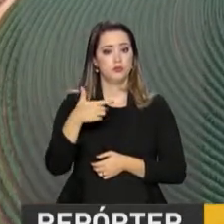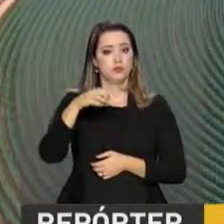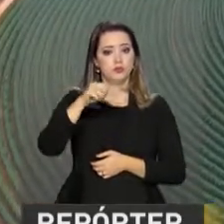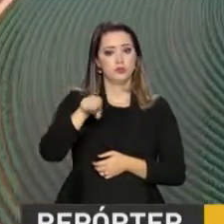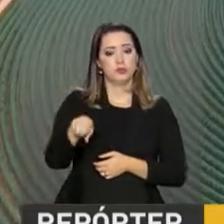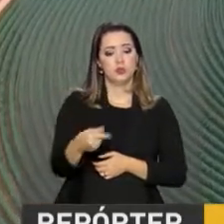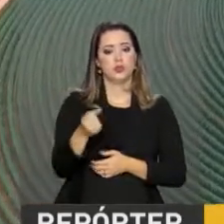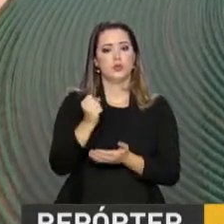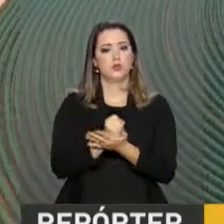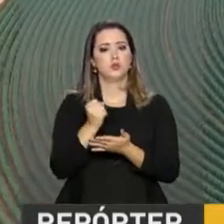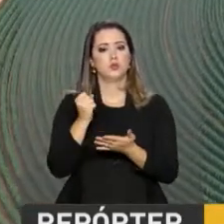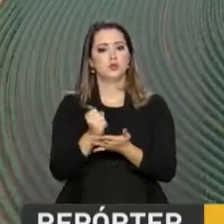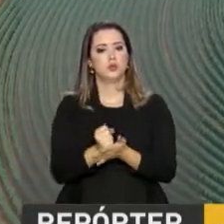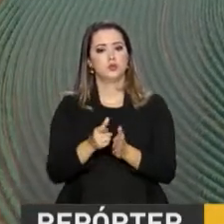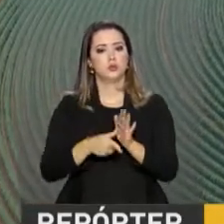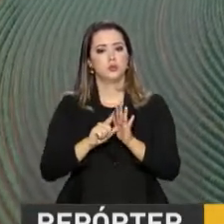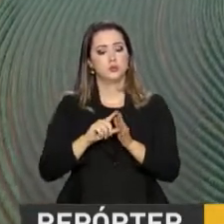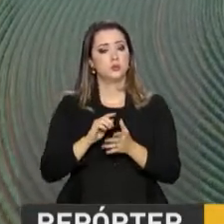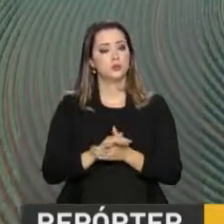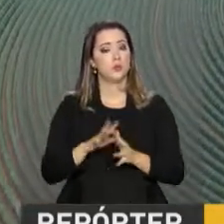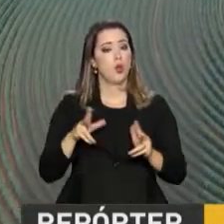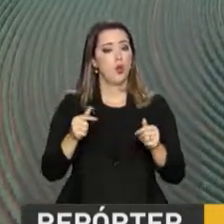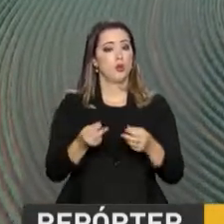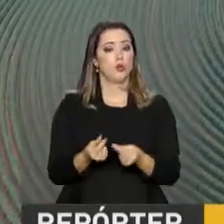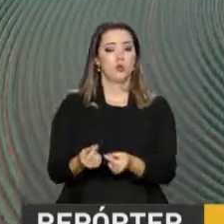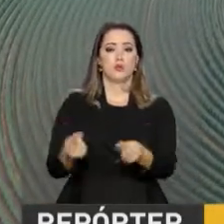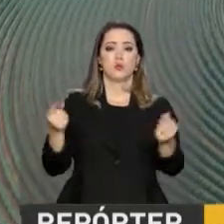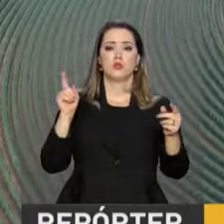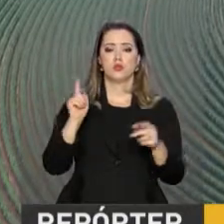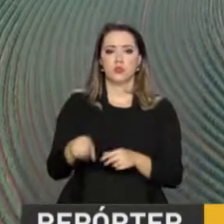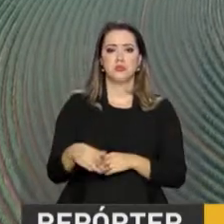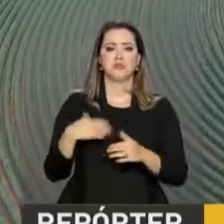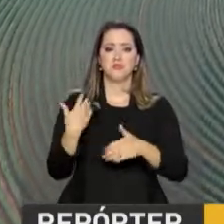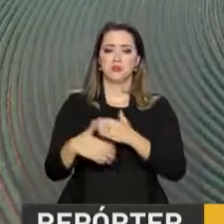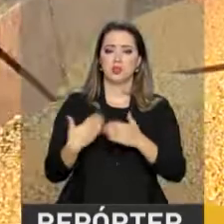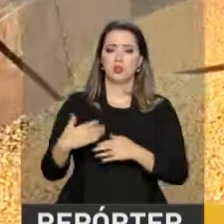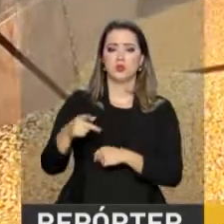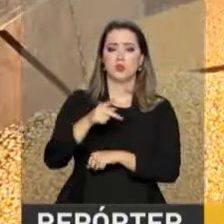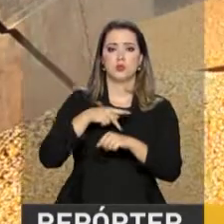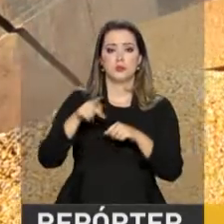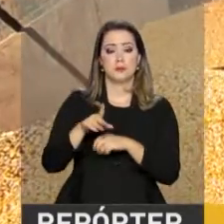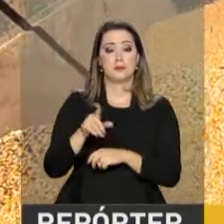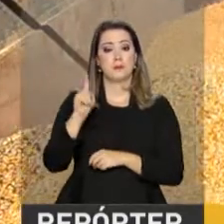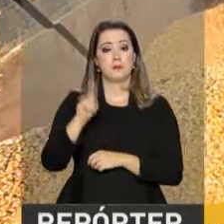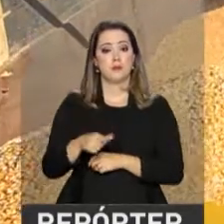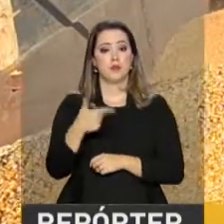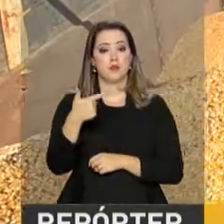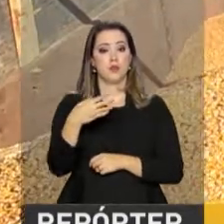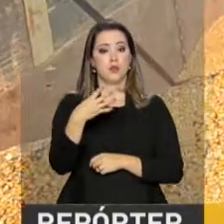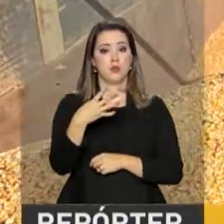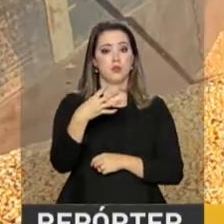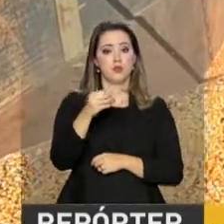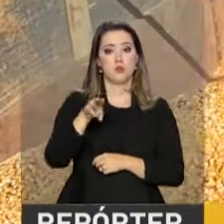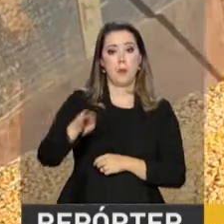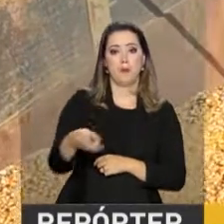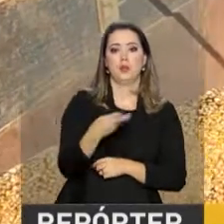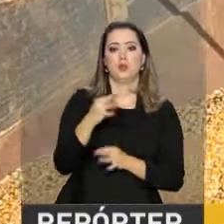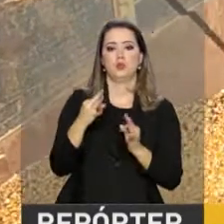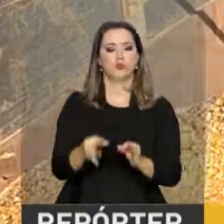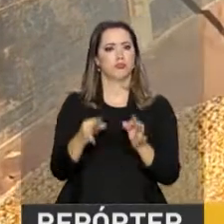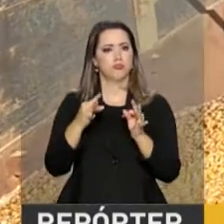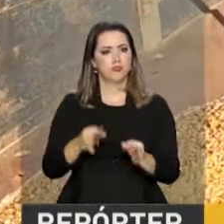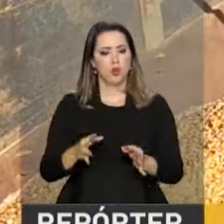mil contratos de custeio antecipado. Todo esse investimento tem rendido para o país. Foram 240 milhões de toneladas de